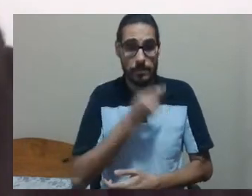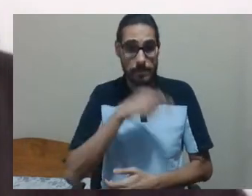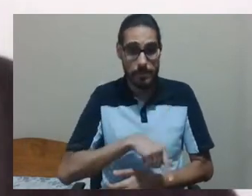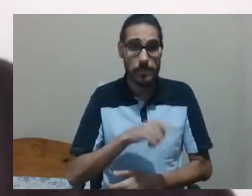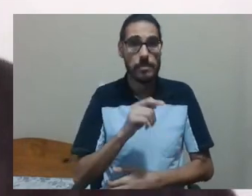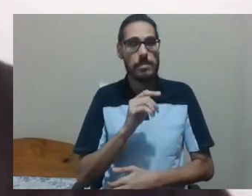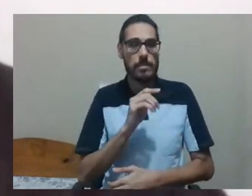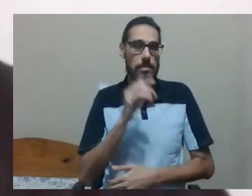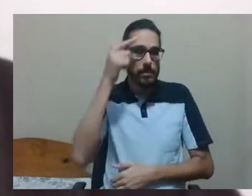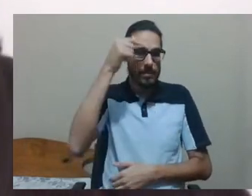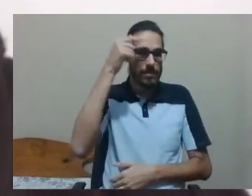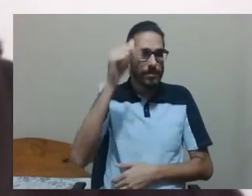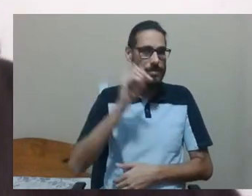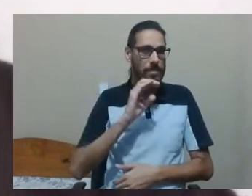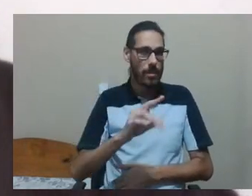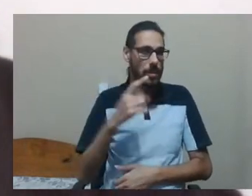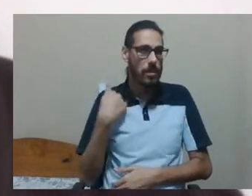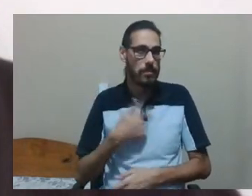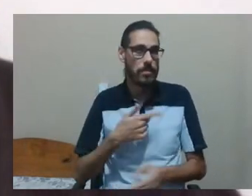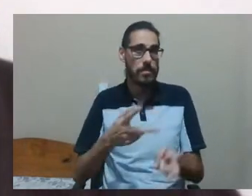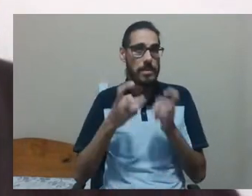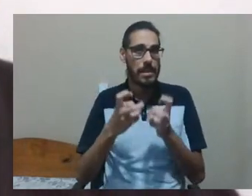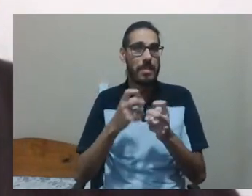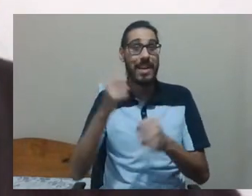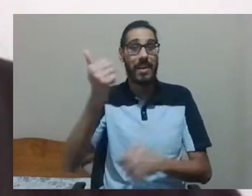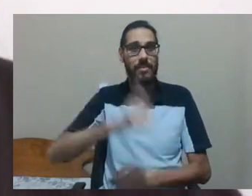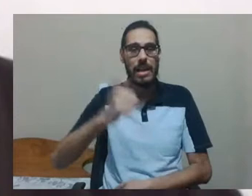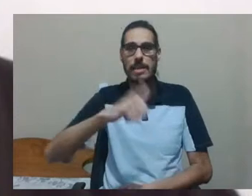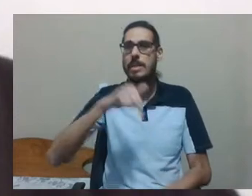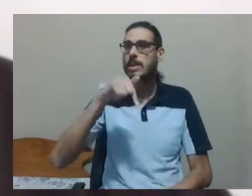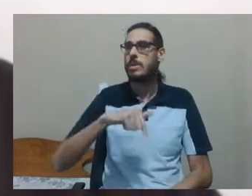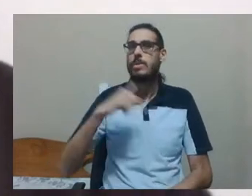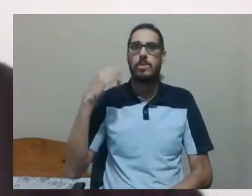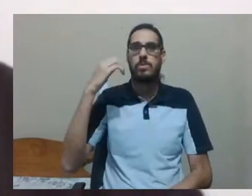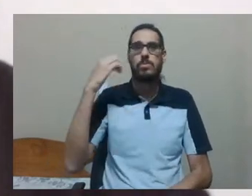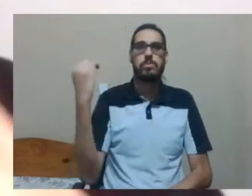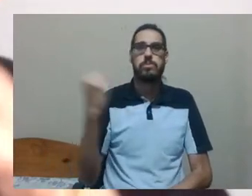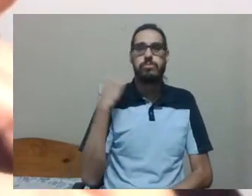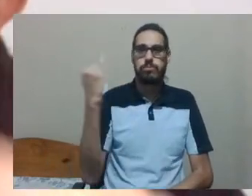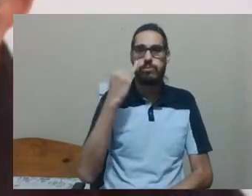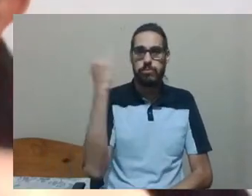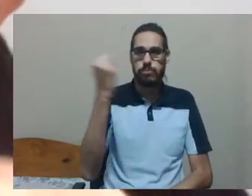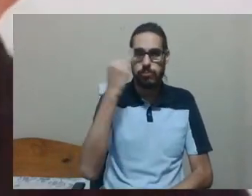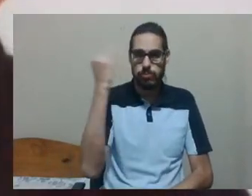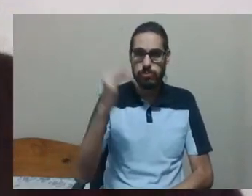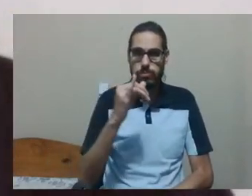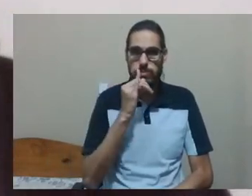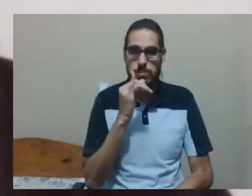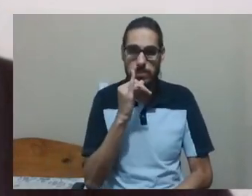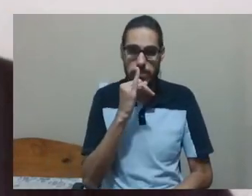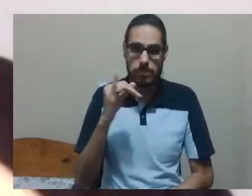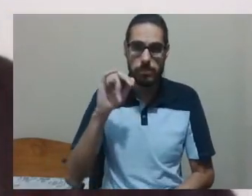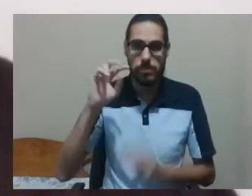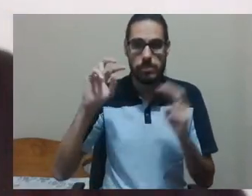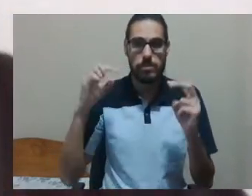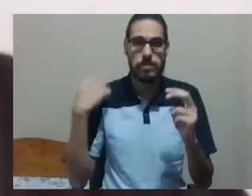vê realmente como essa avaliação é fundamental. Para eu poder, por exemplo, aí já estou indo na base da